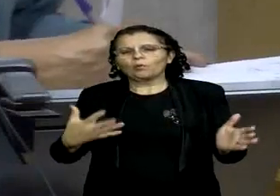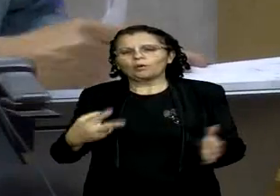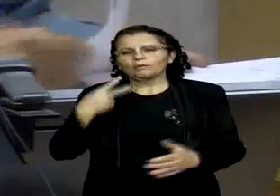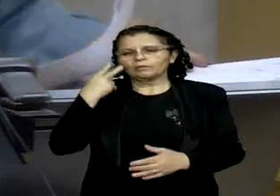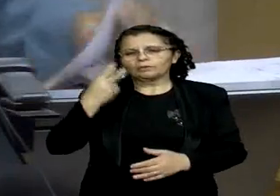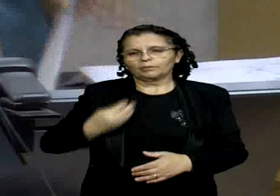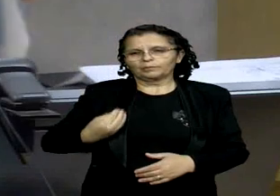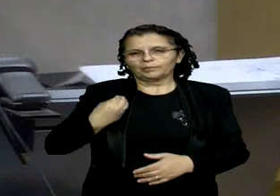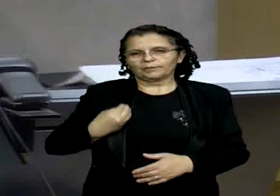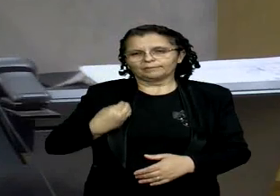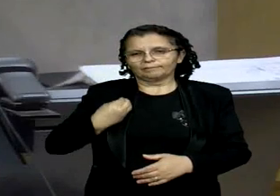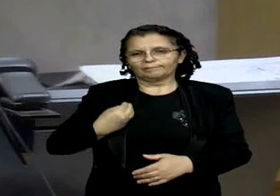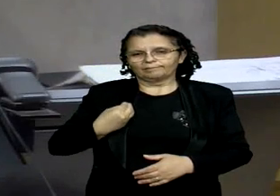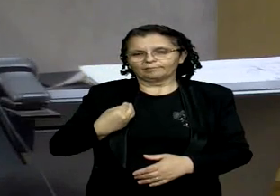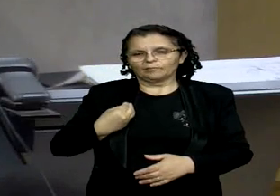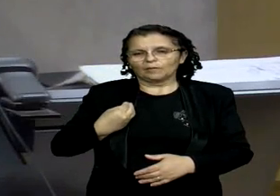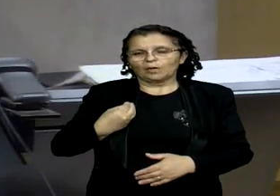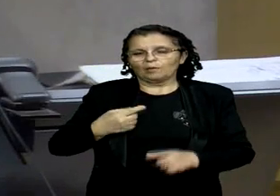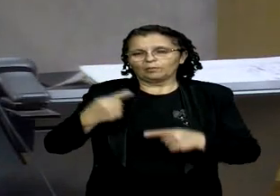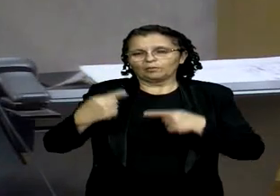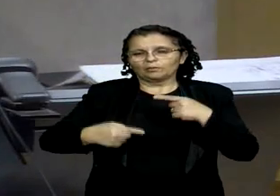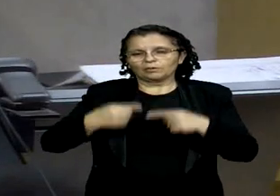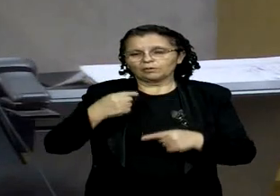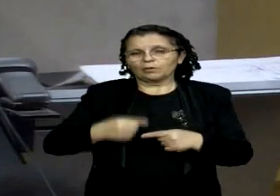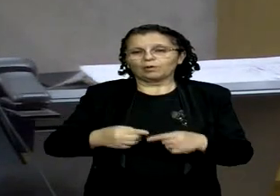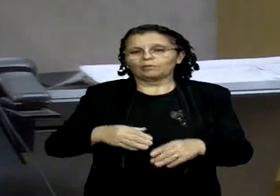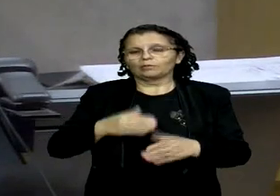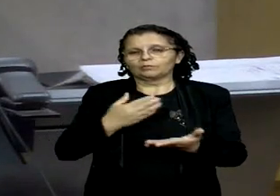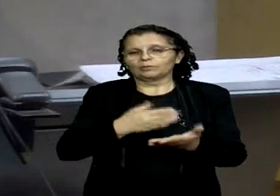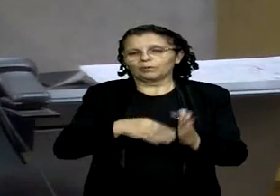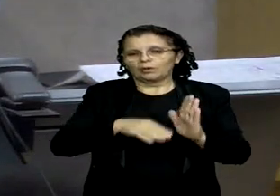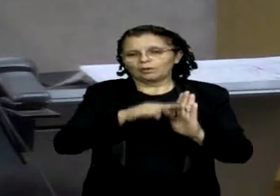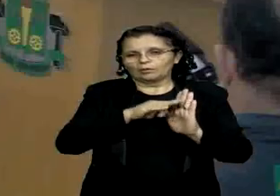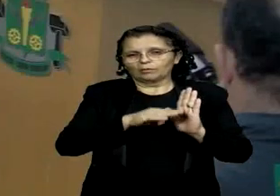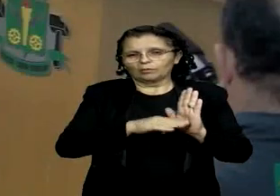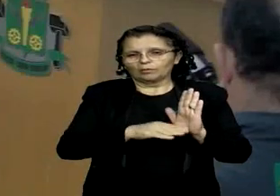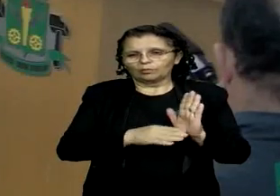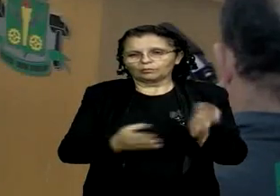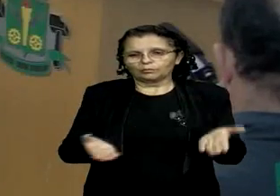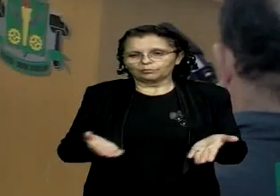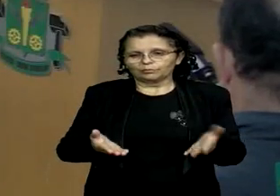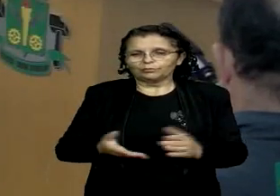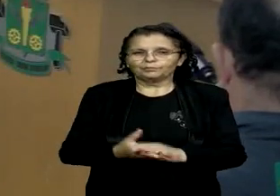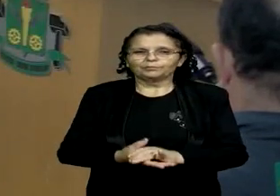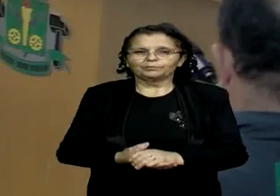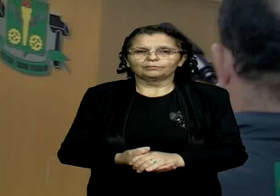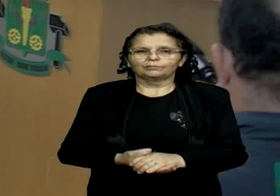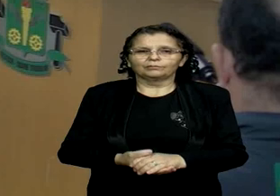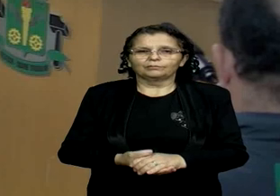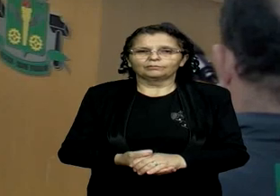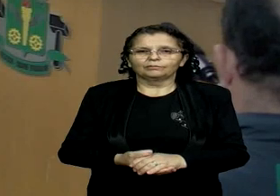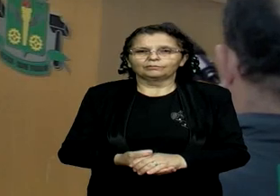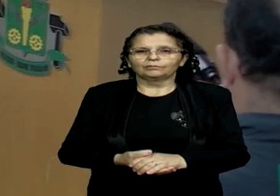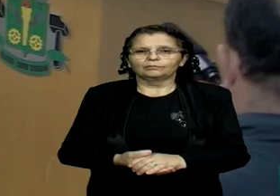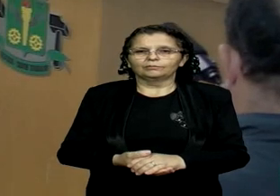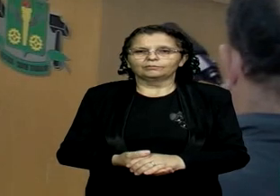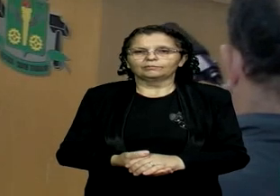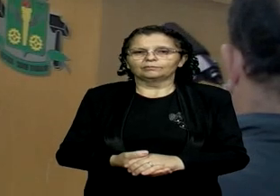vereadores presentes para a discussão e votação da matéria da sessão do expediente.